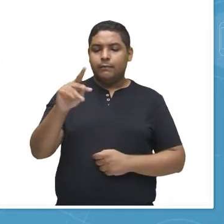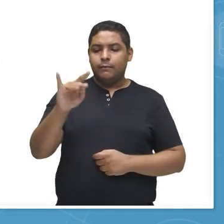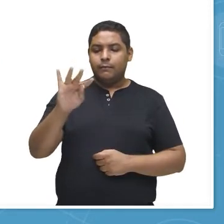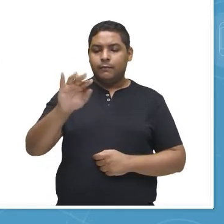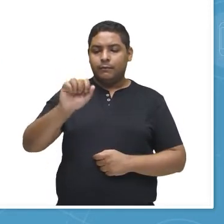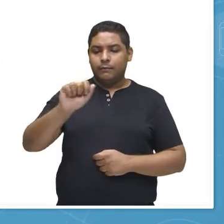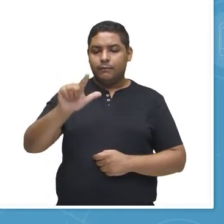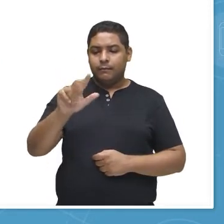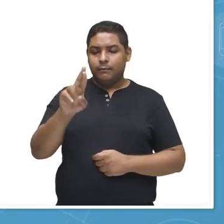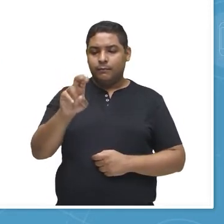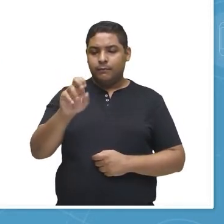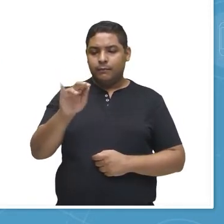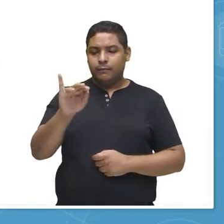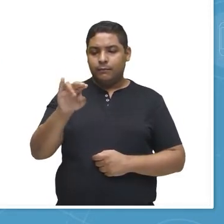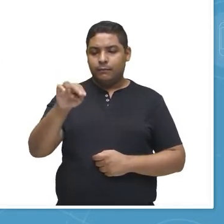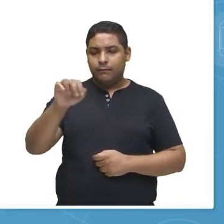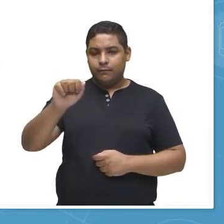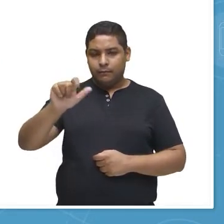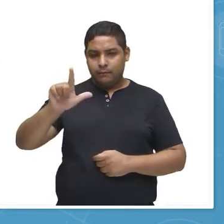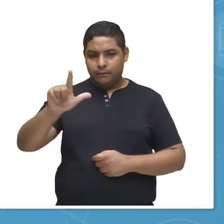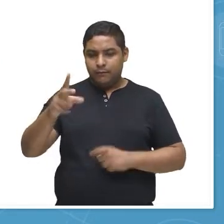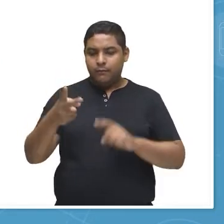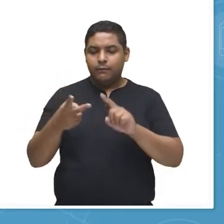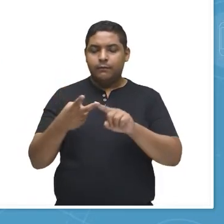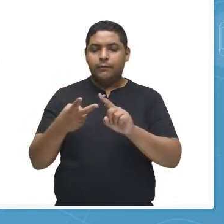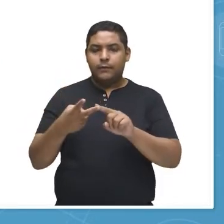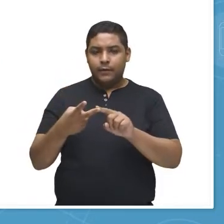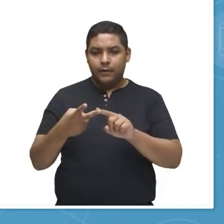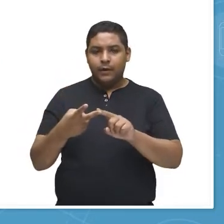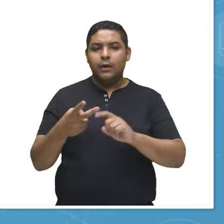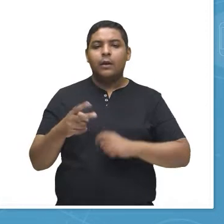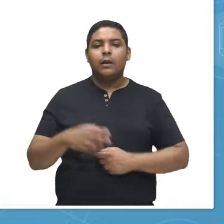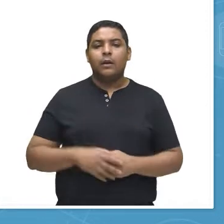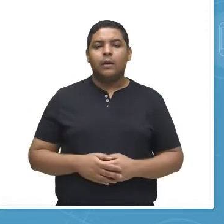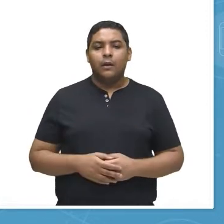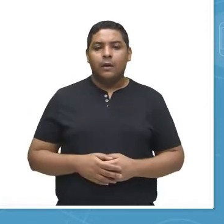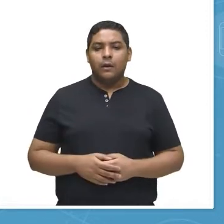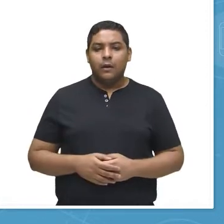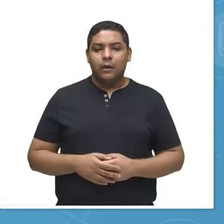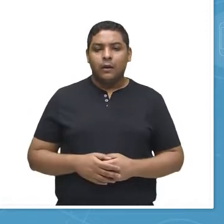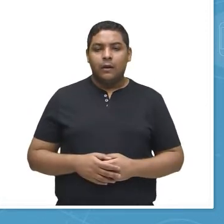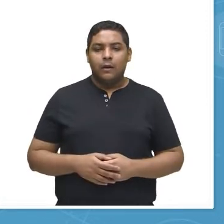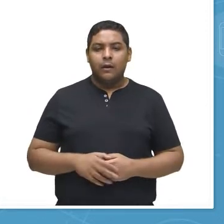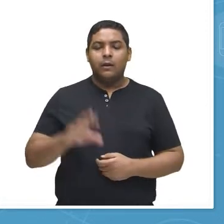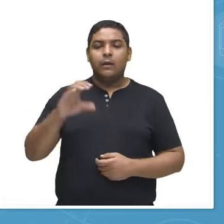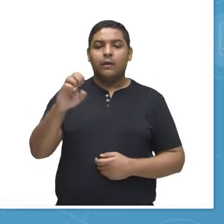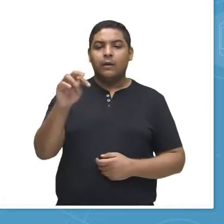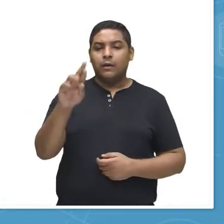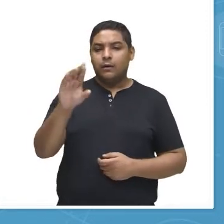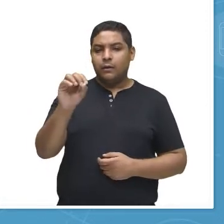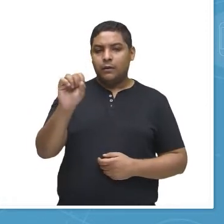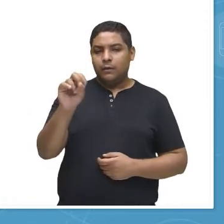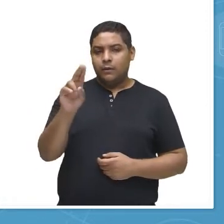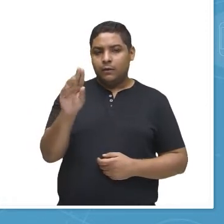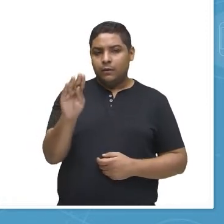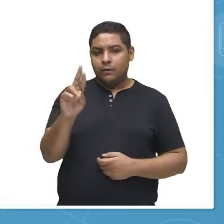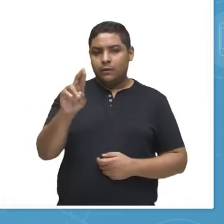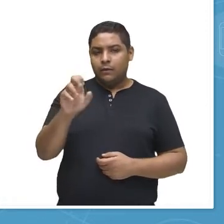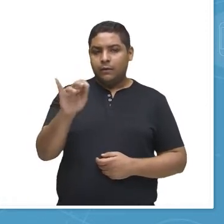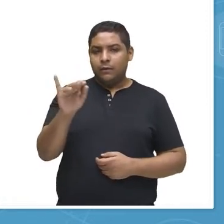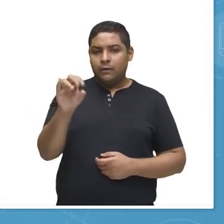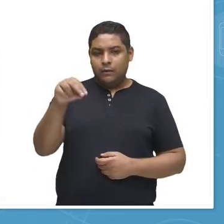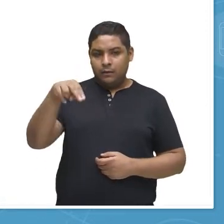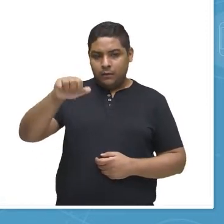centros subrregionais e zonas, centros de zonas e centros locais. O